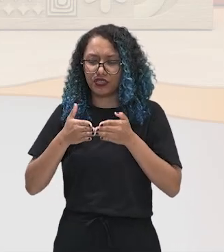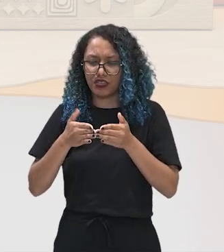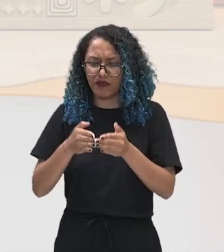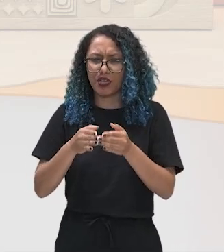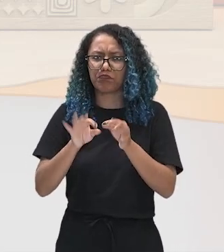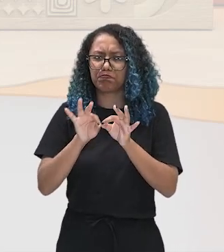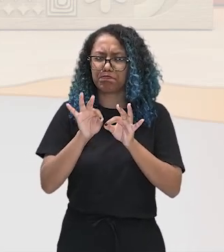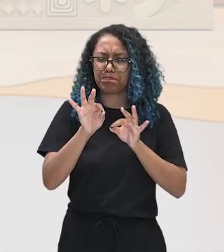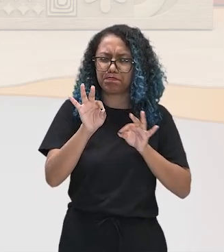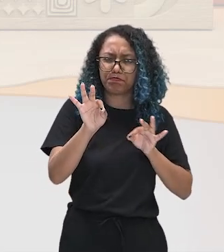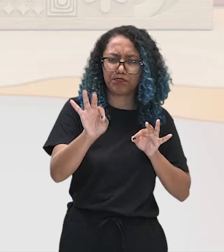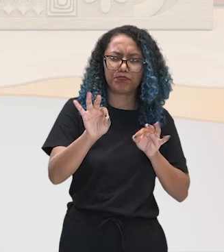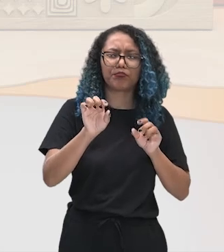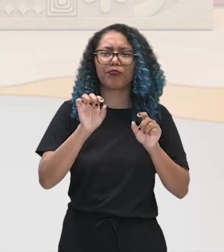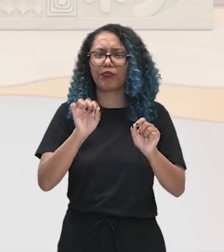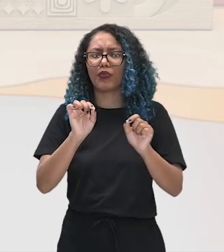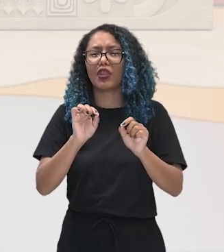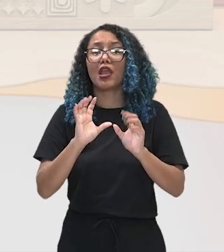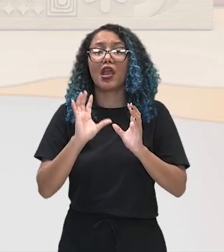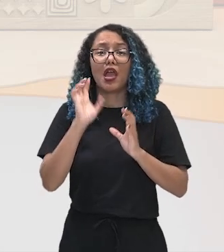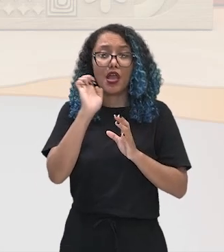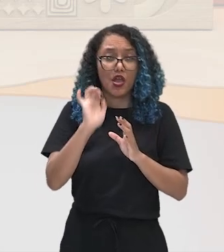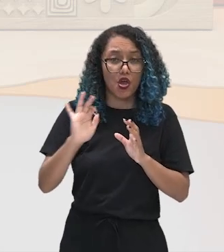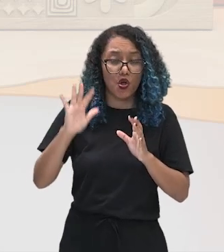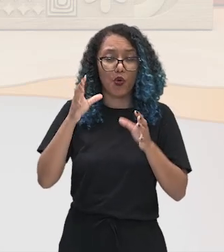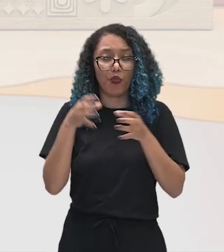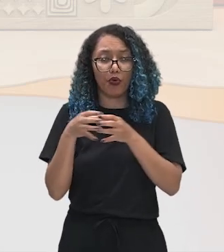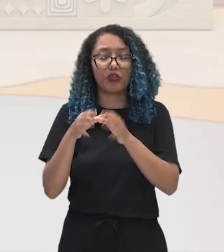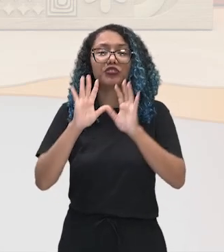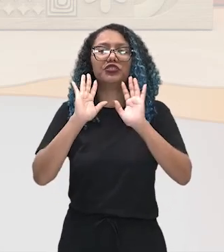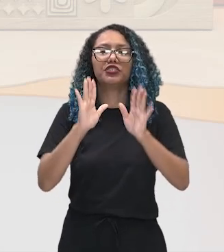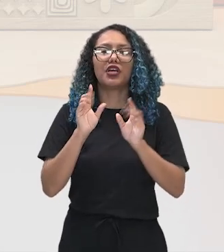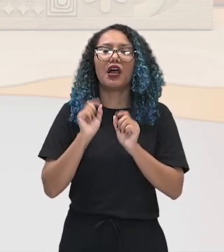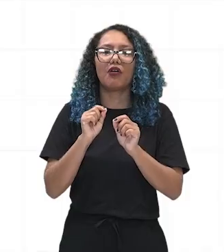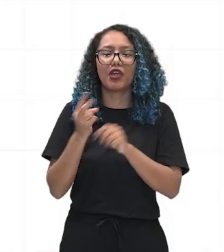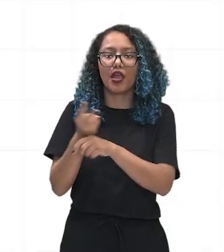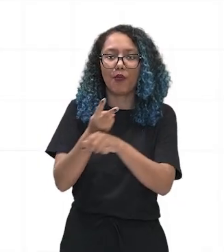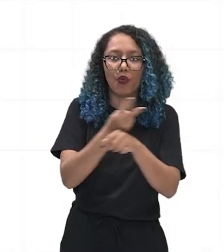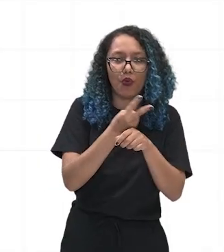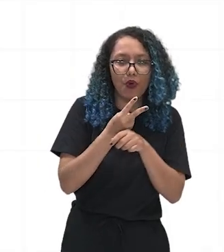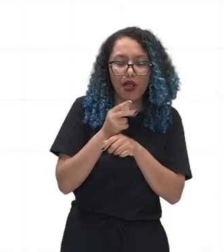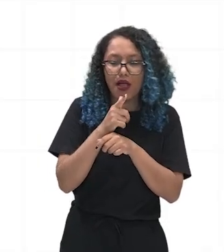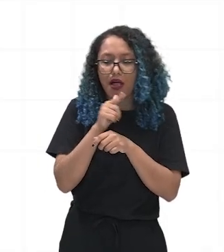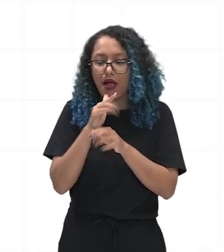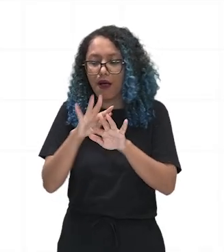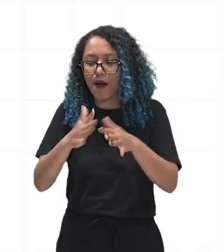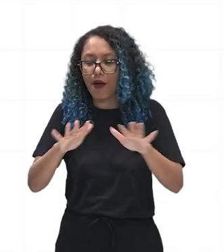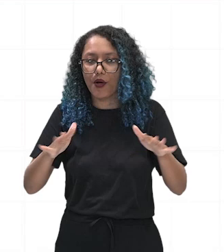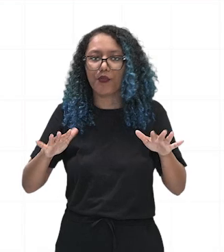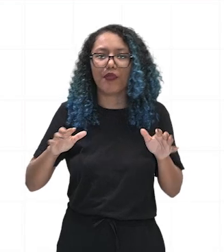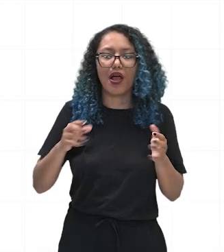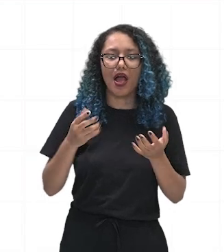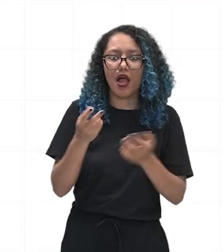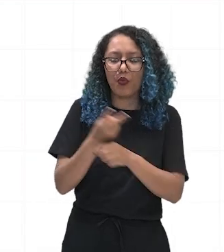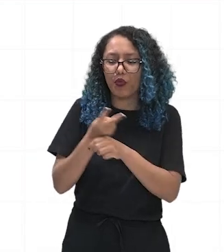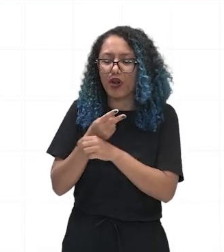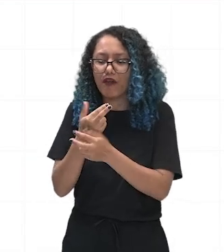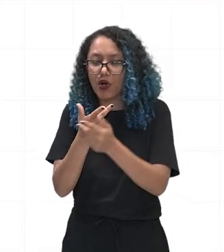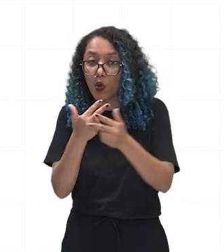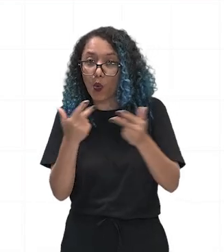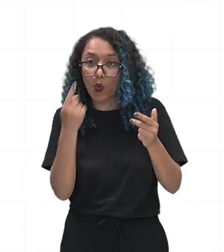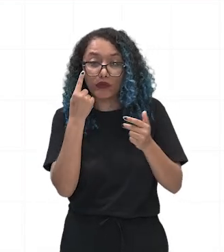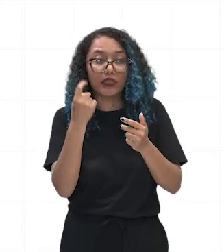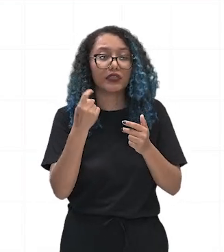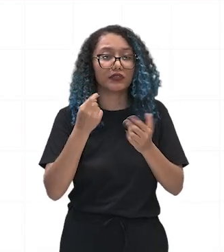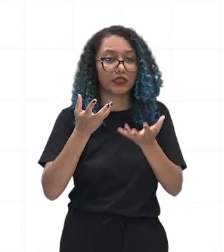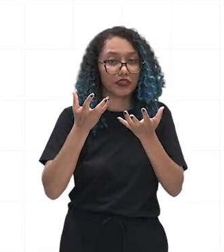só, os europeus já exploravam os oceanos em busca de coisas interessantes no Oriente. E isso